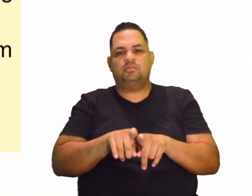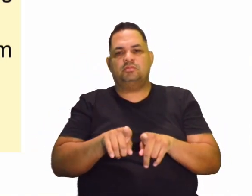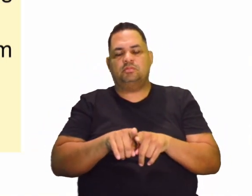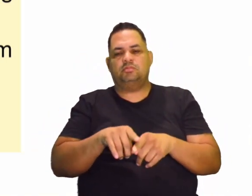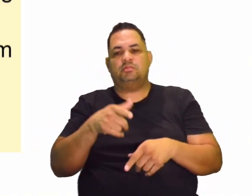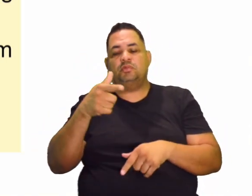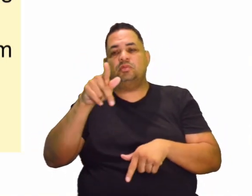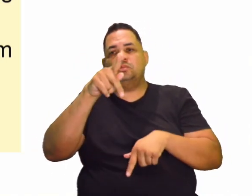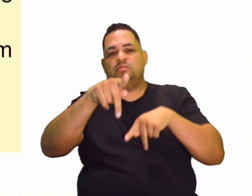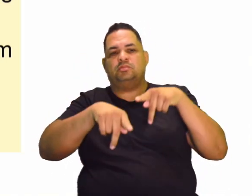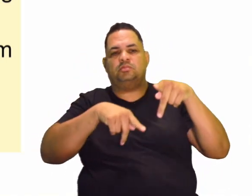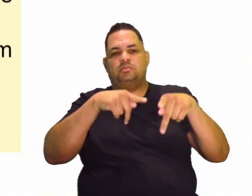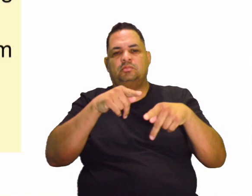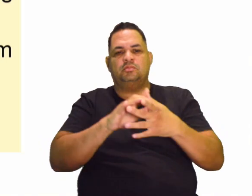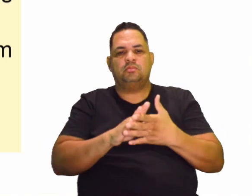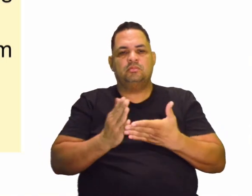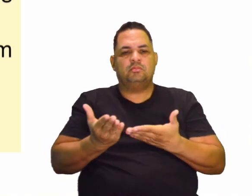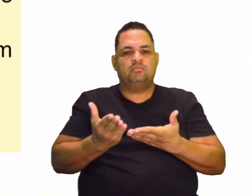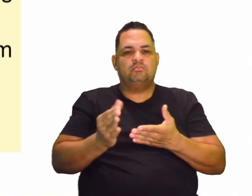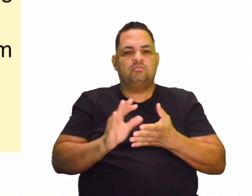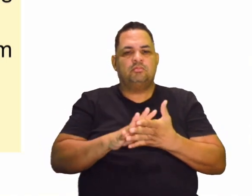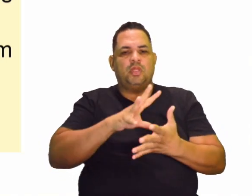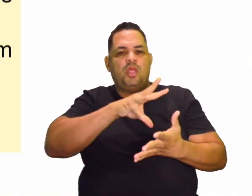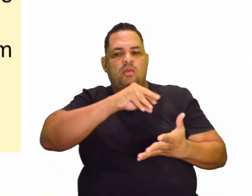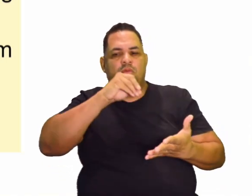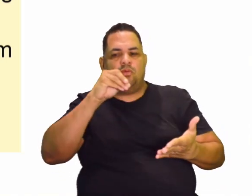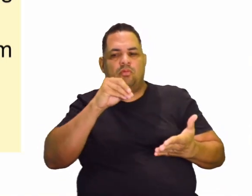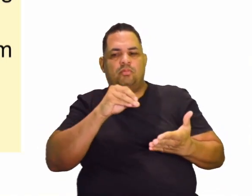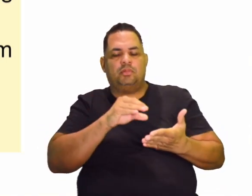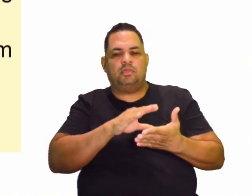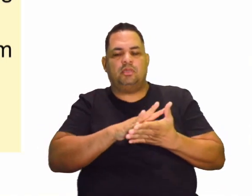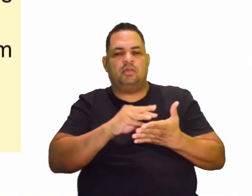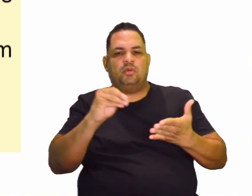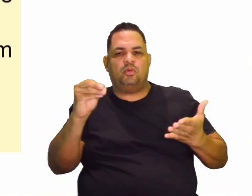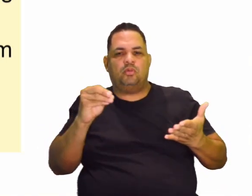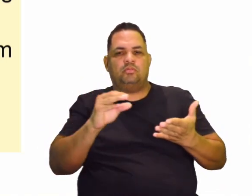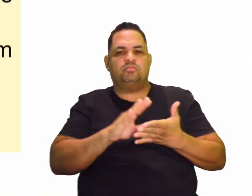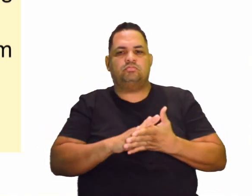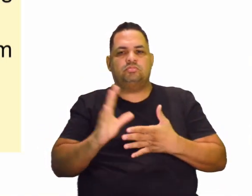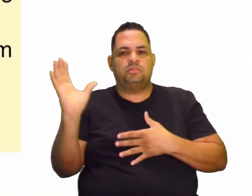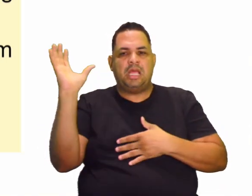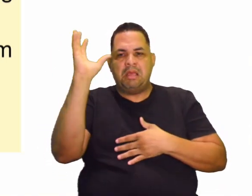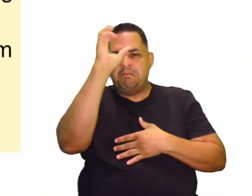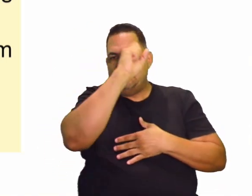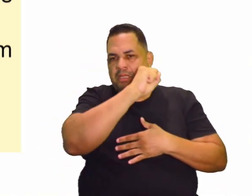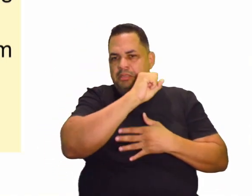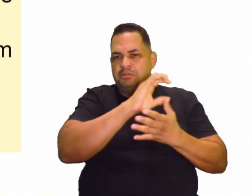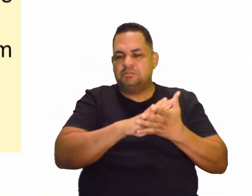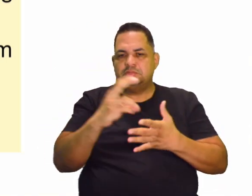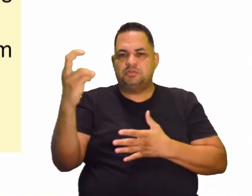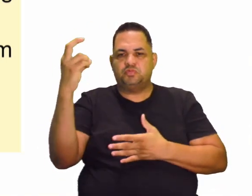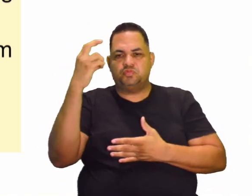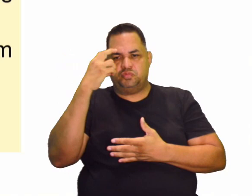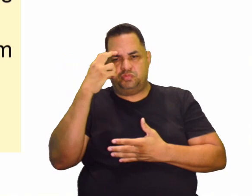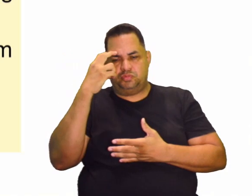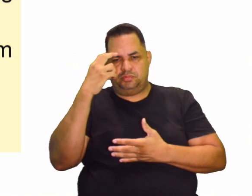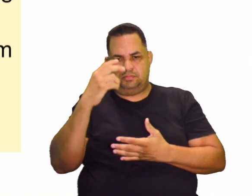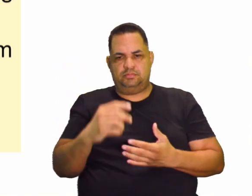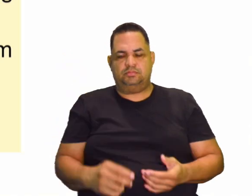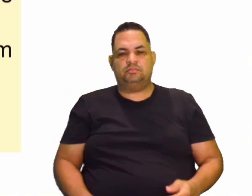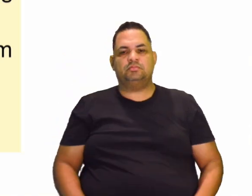civilizações. Então, eles foram imitando essa arte, foram se apropriando dessas culturas.